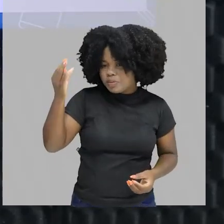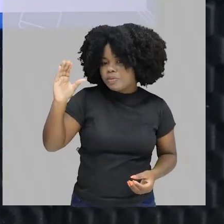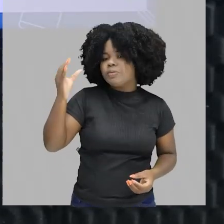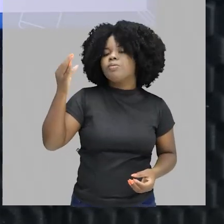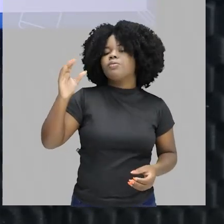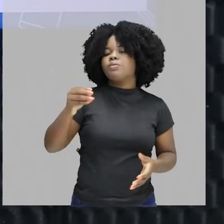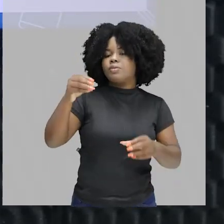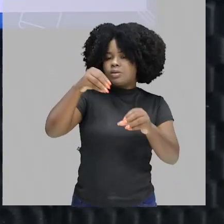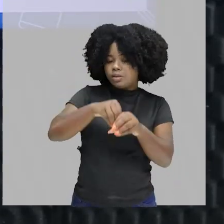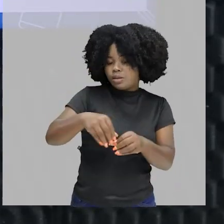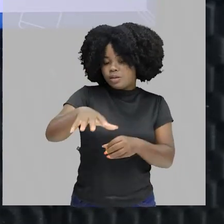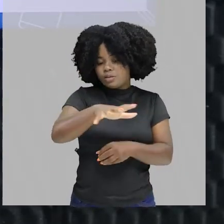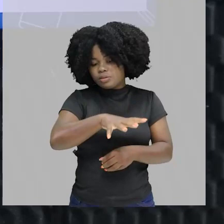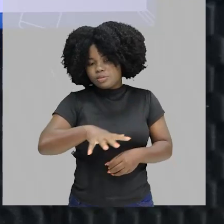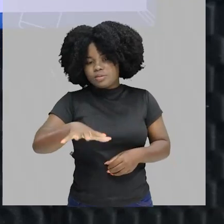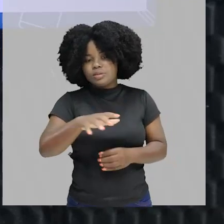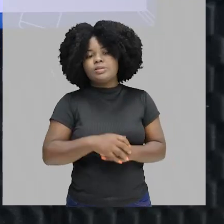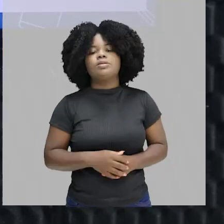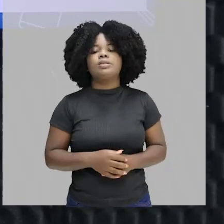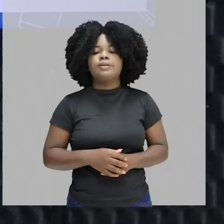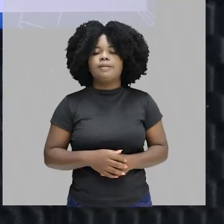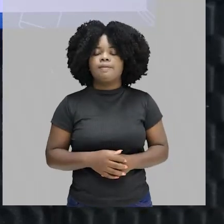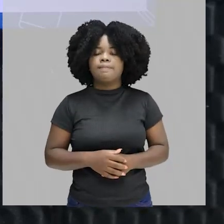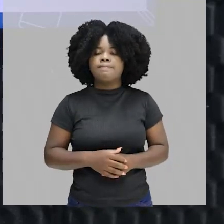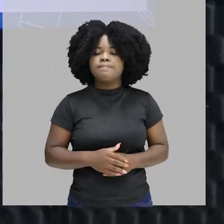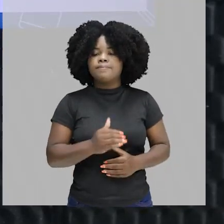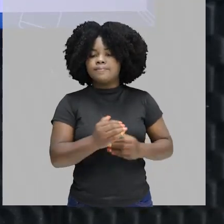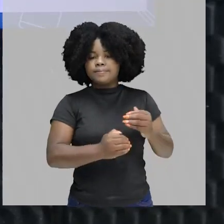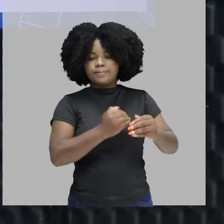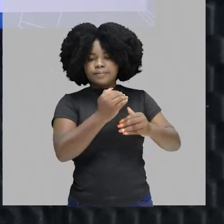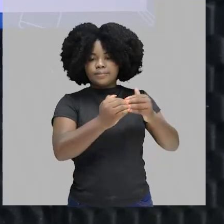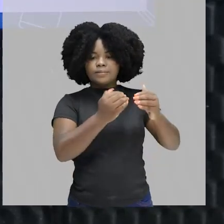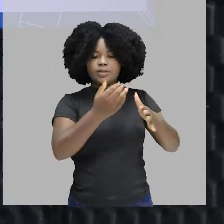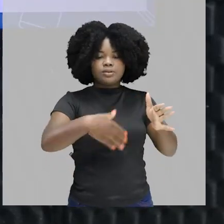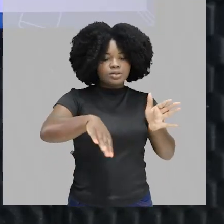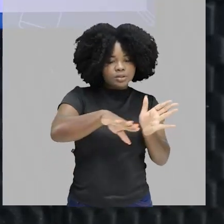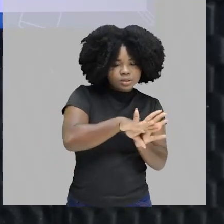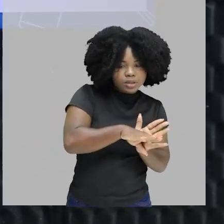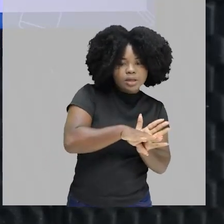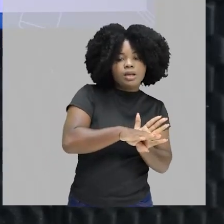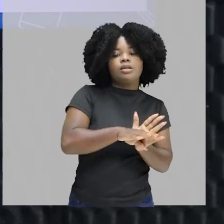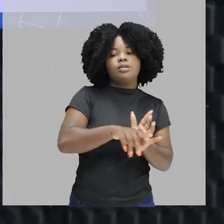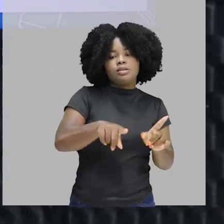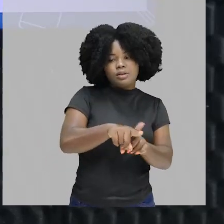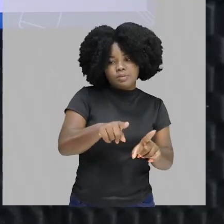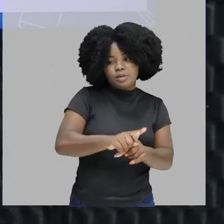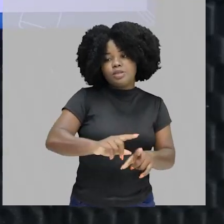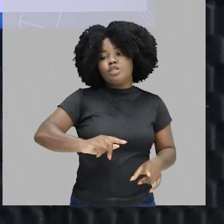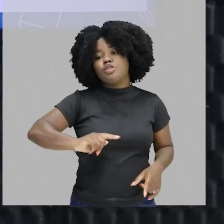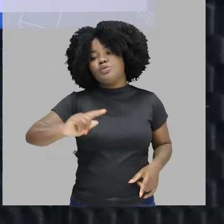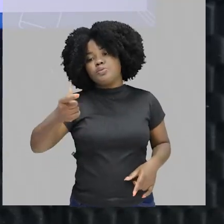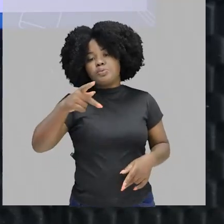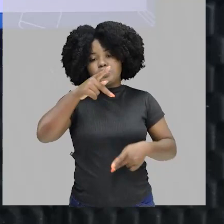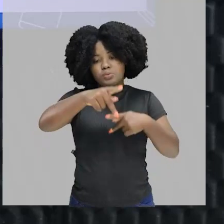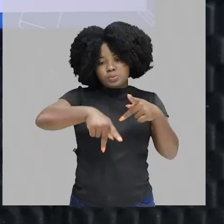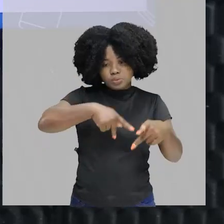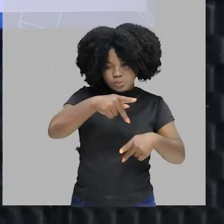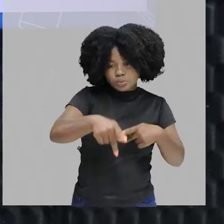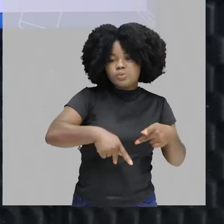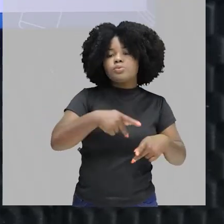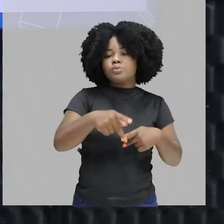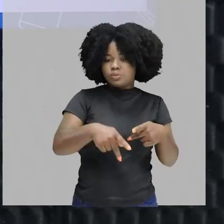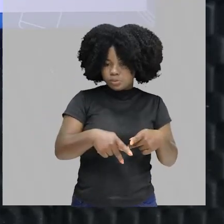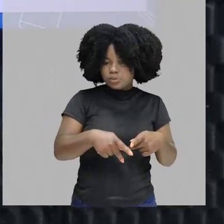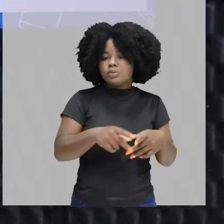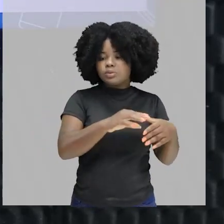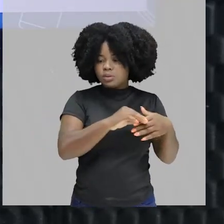isso, é claro, foi construído, galera, ao longo da chegada de imigrantes, né, que trouxeram para cá seus traços